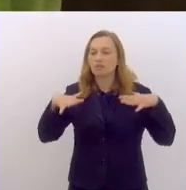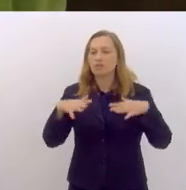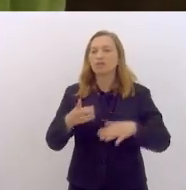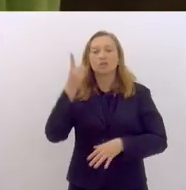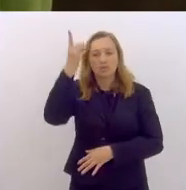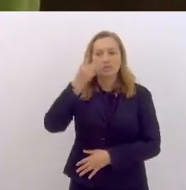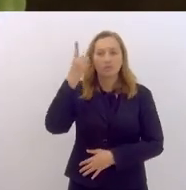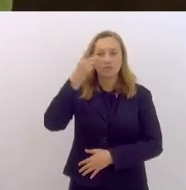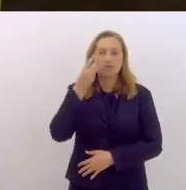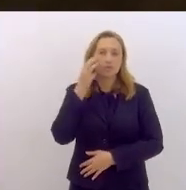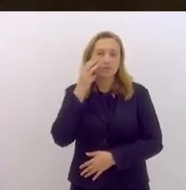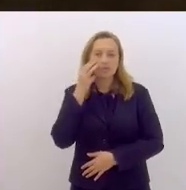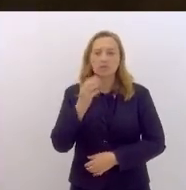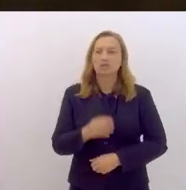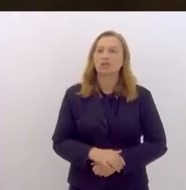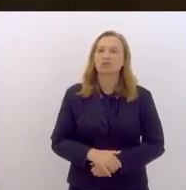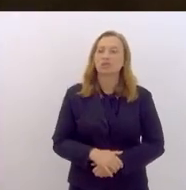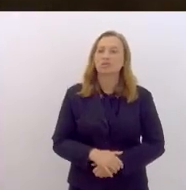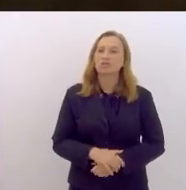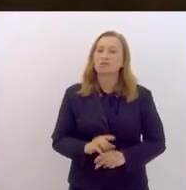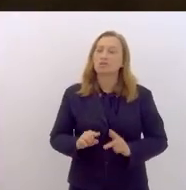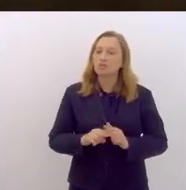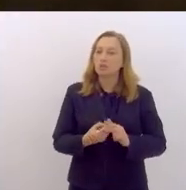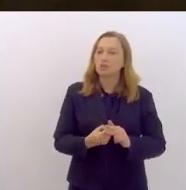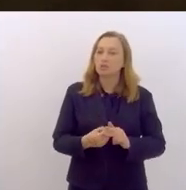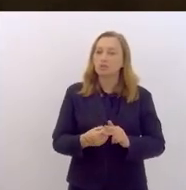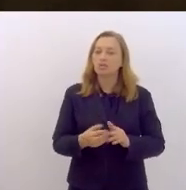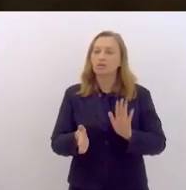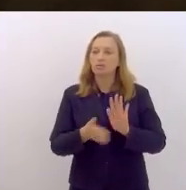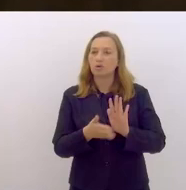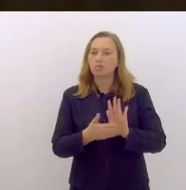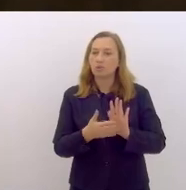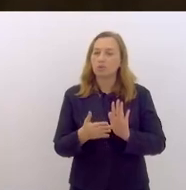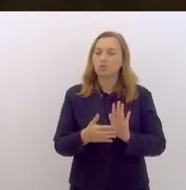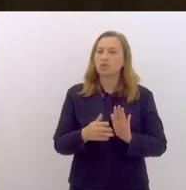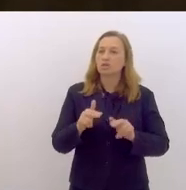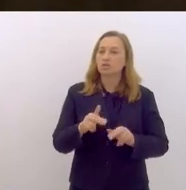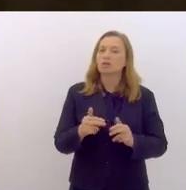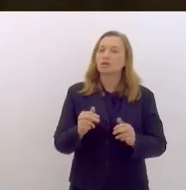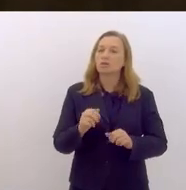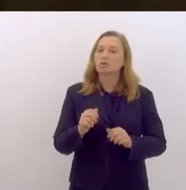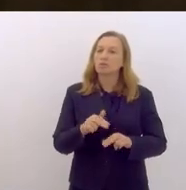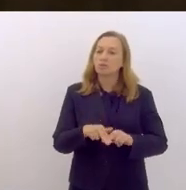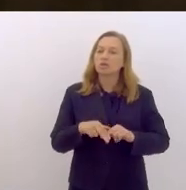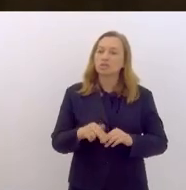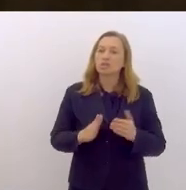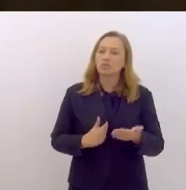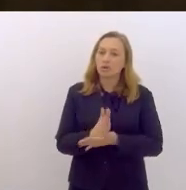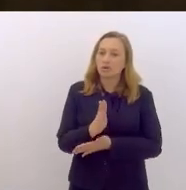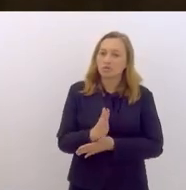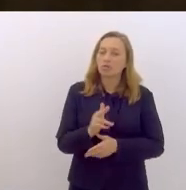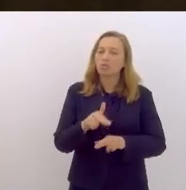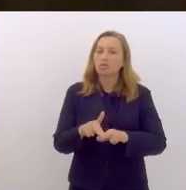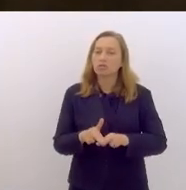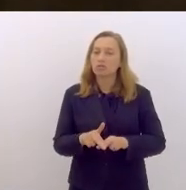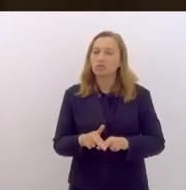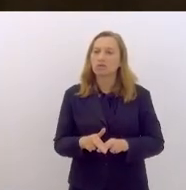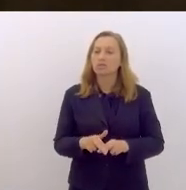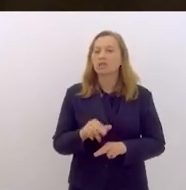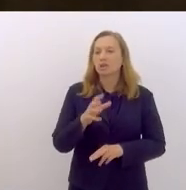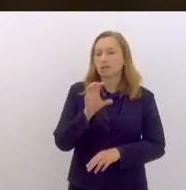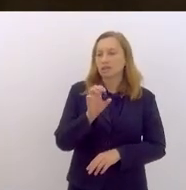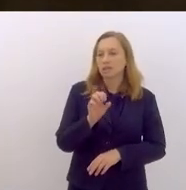do deputado Valdec Carneiro, que aperfeiçoam a presente proposição e, por isso, devem ser aprovados. Portanto, o parecer